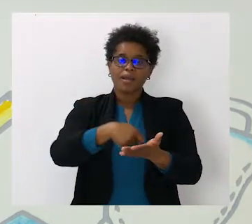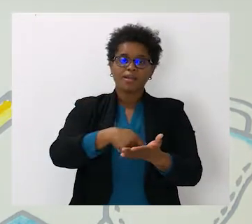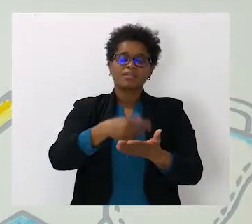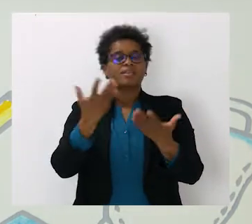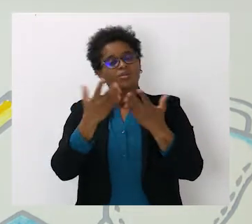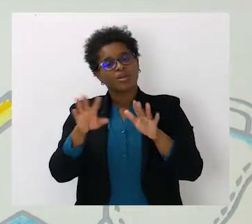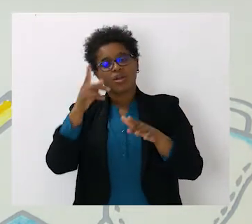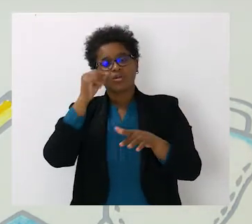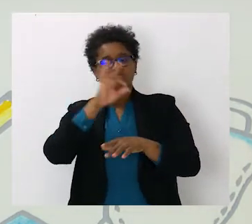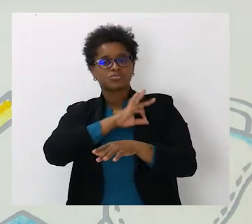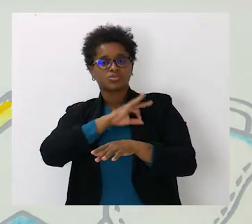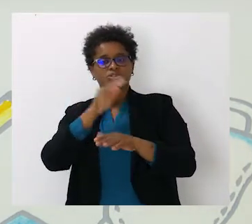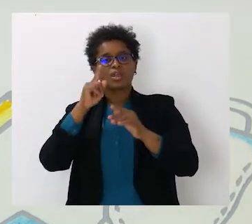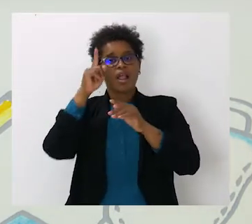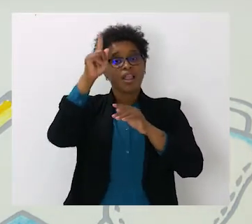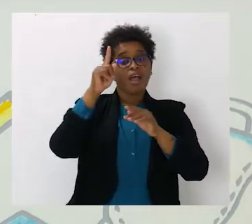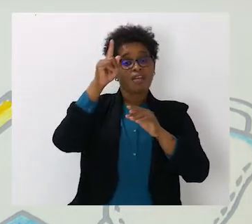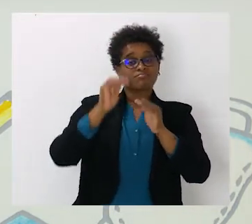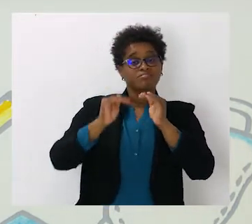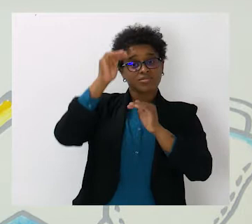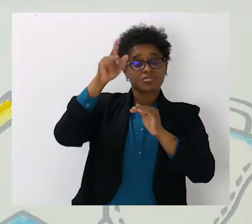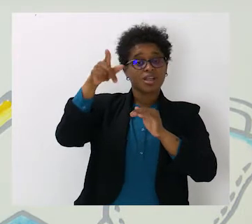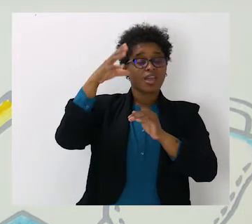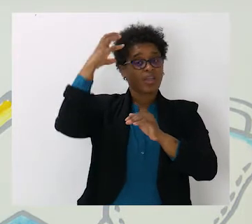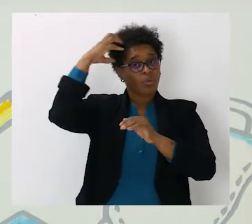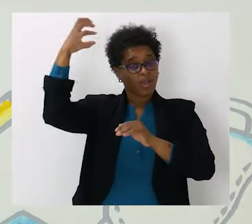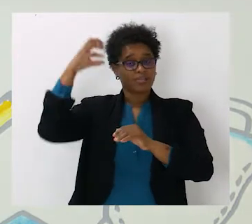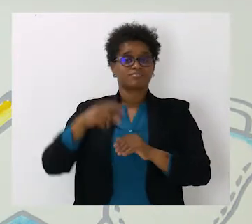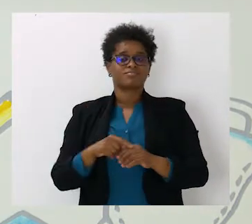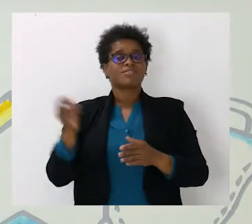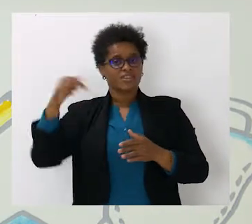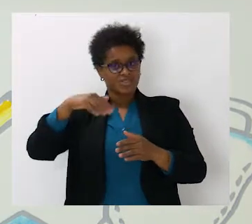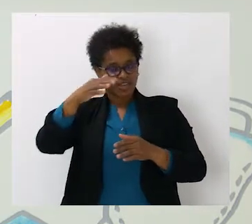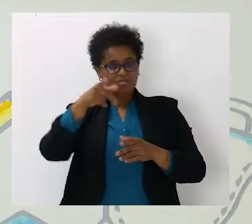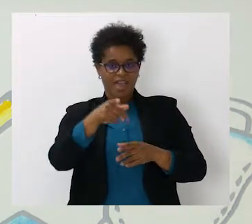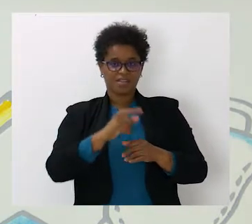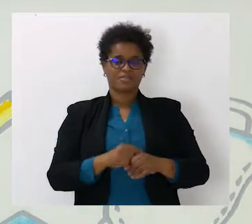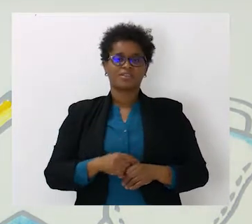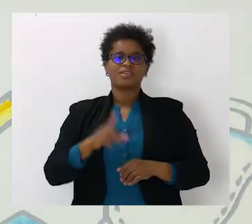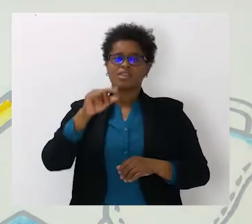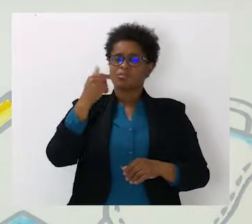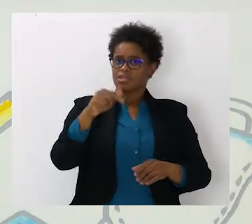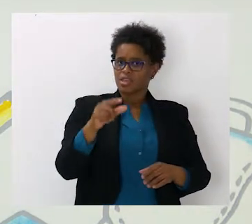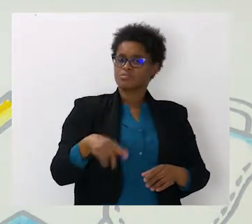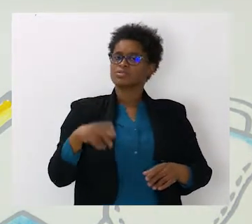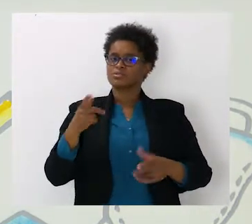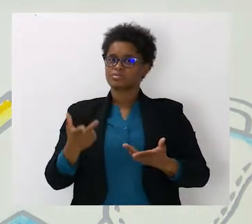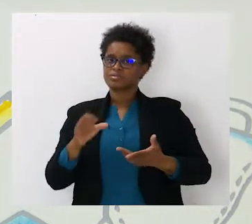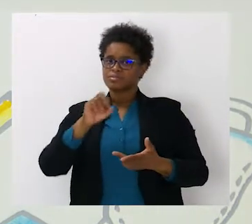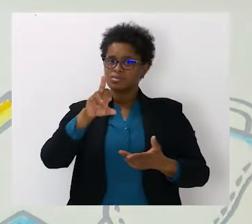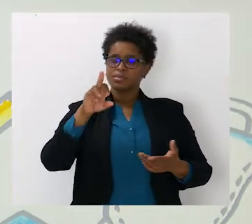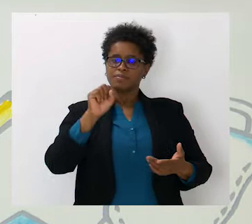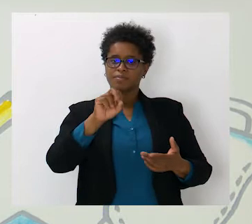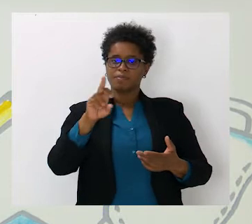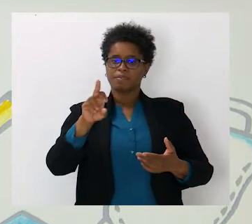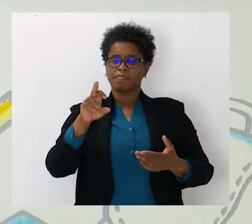Naturalmente, ao senhor que está ali de cima, que é o rei. Chegaremos lá. Temos guerreiros e altos